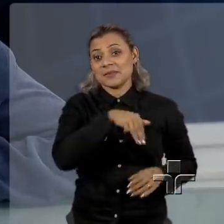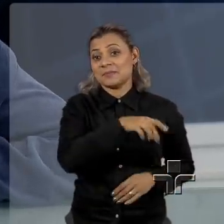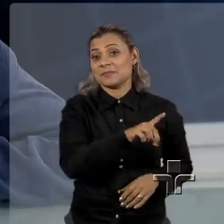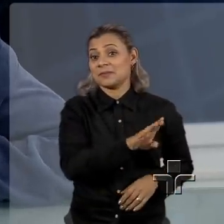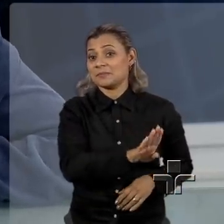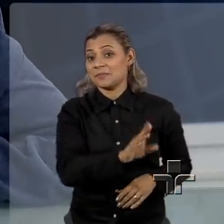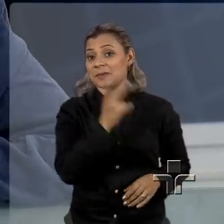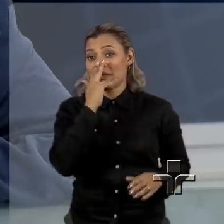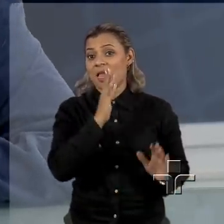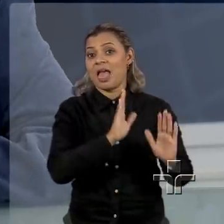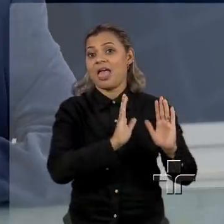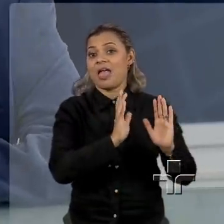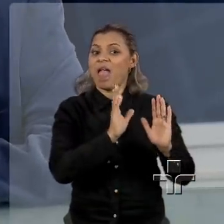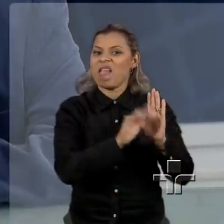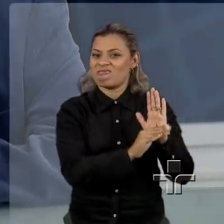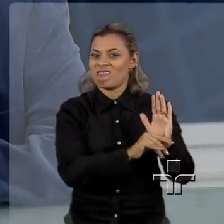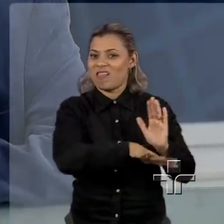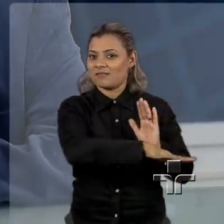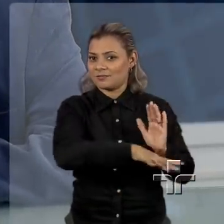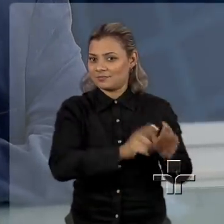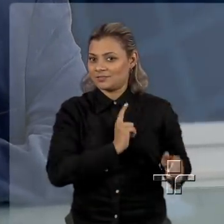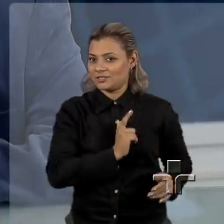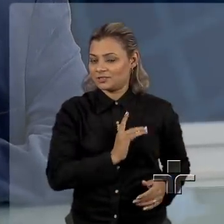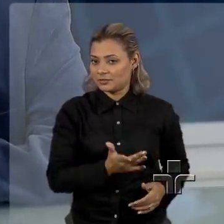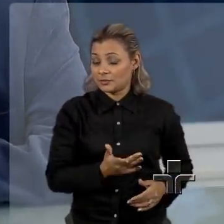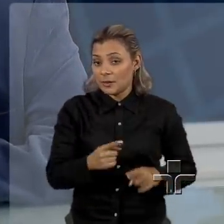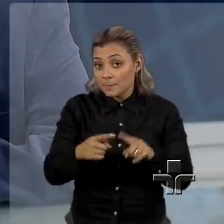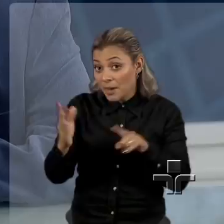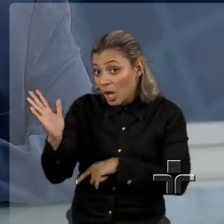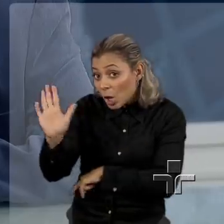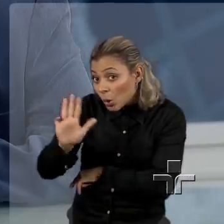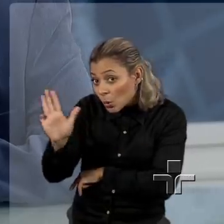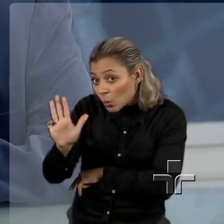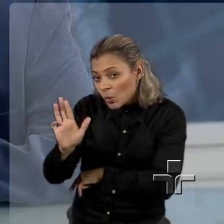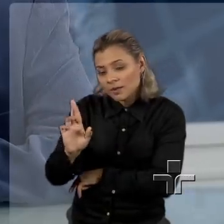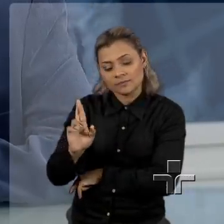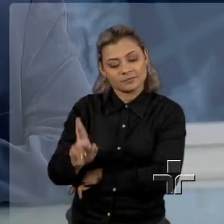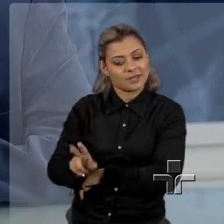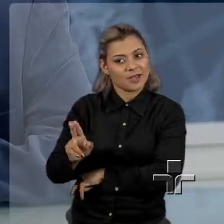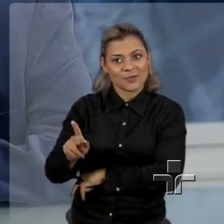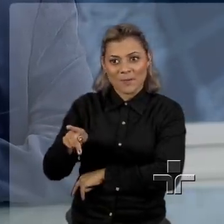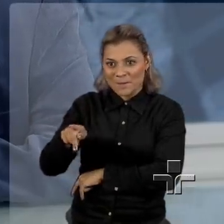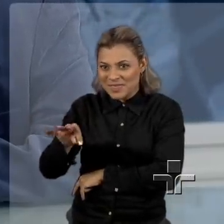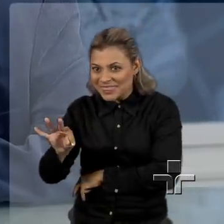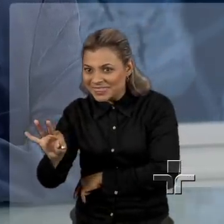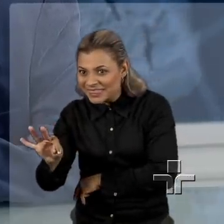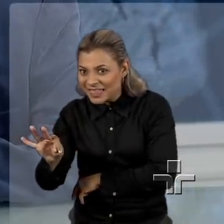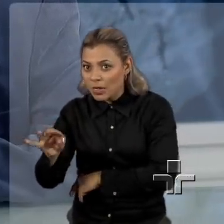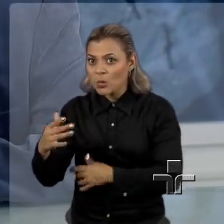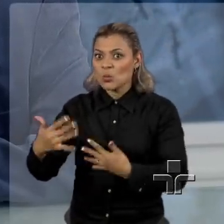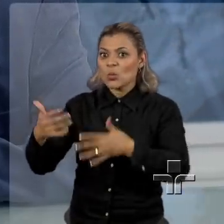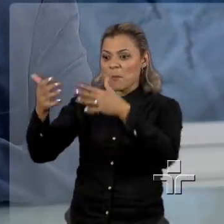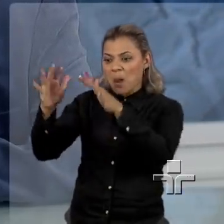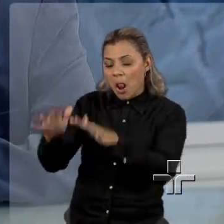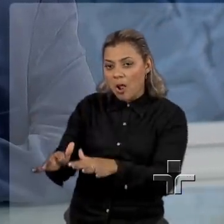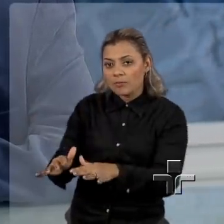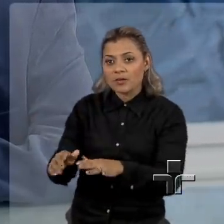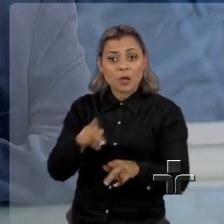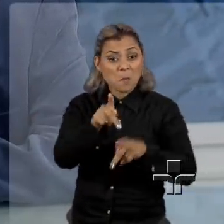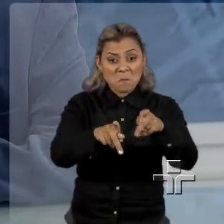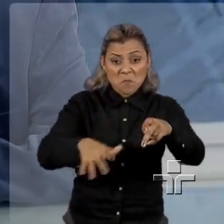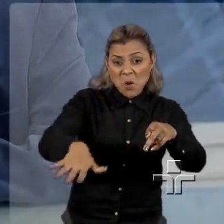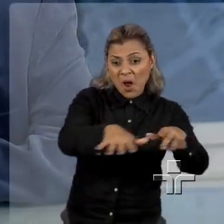não. O Lula preso e o PT na sarjeta e na cadeia é visto por muita gente